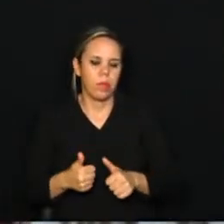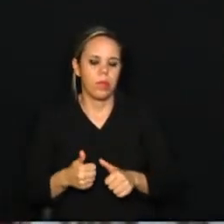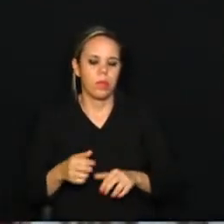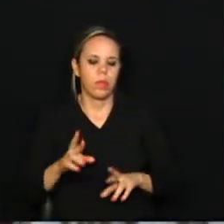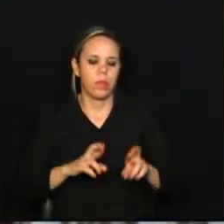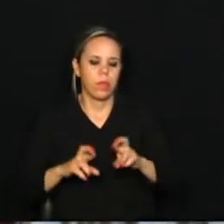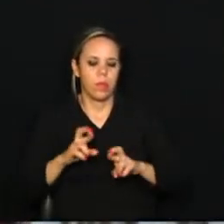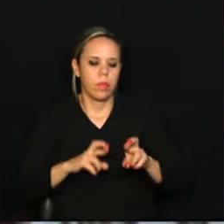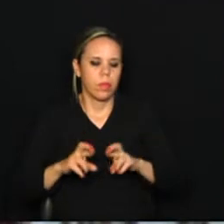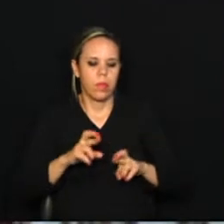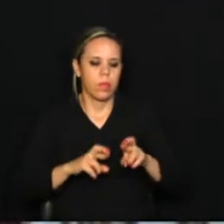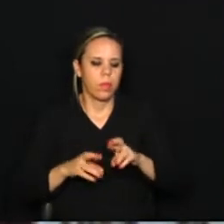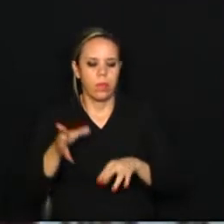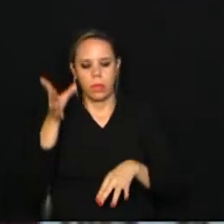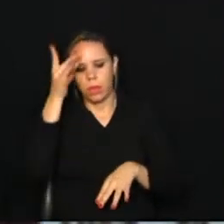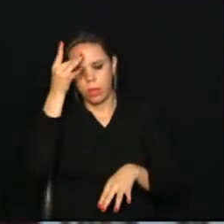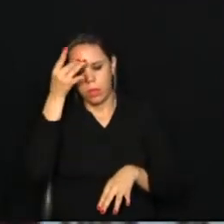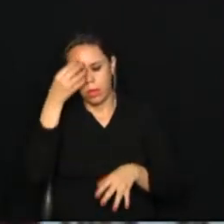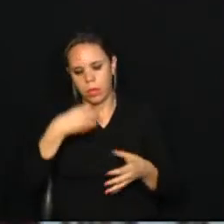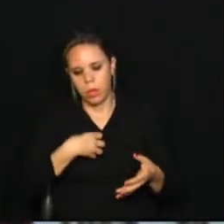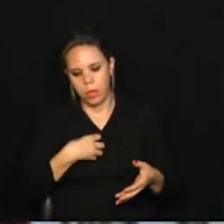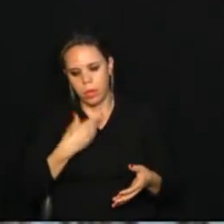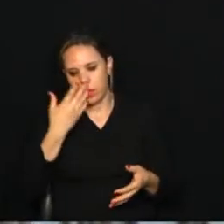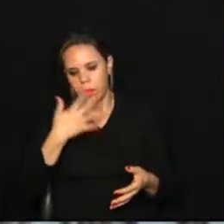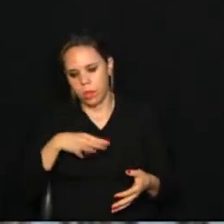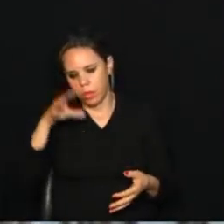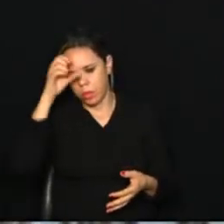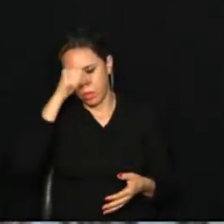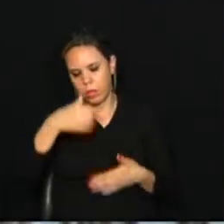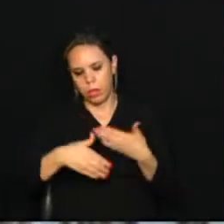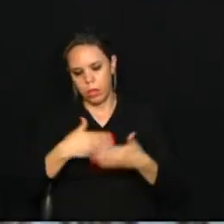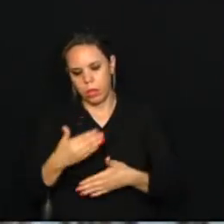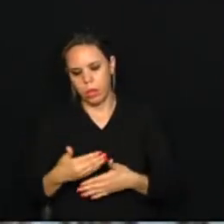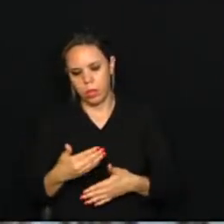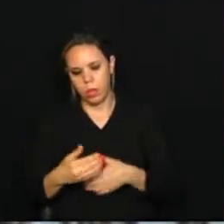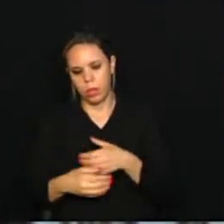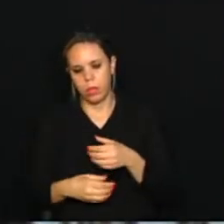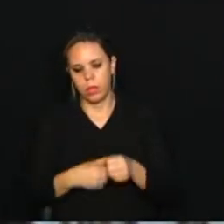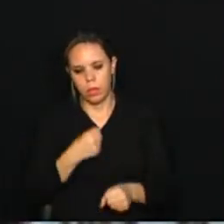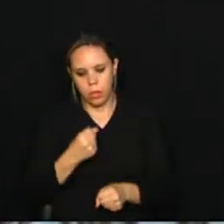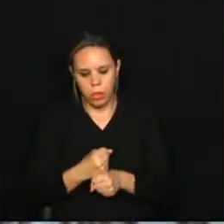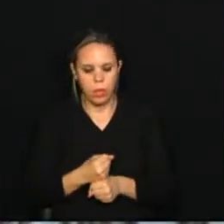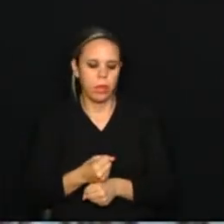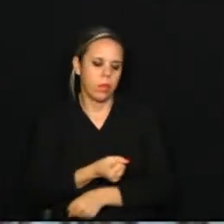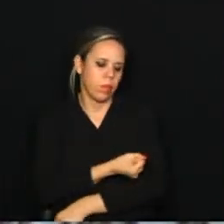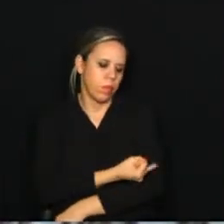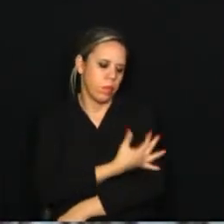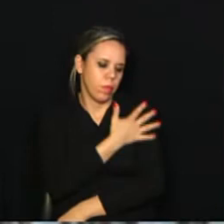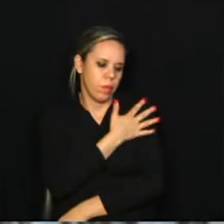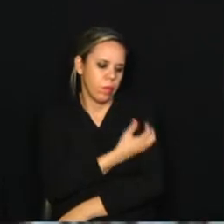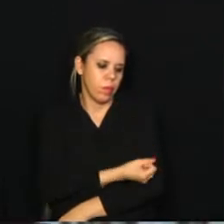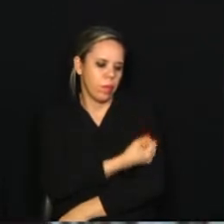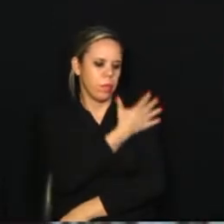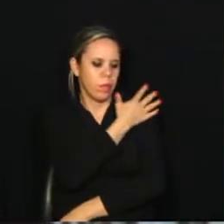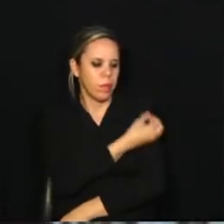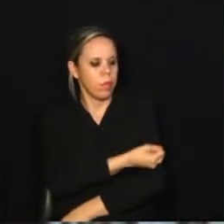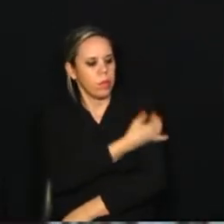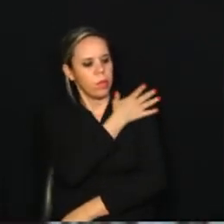diagnóstica para verificar em cada ano, cada série,